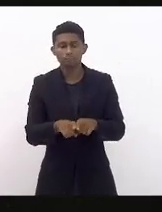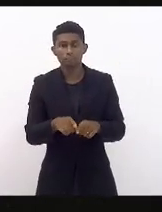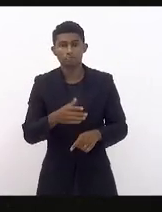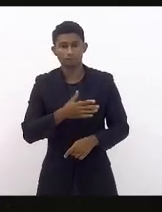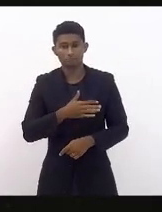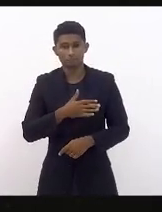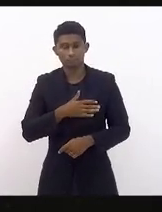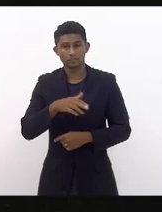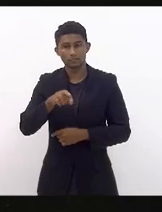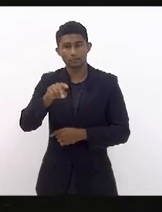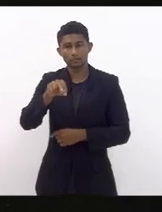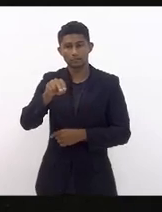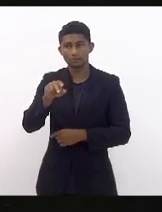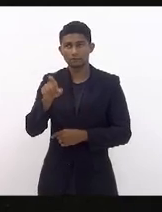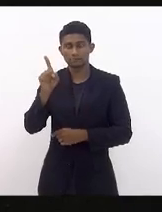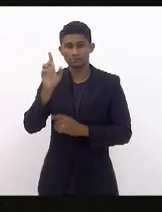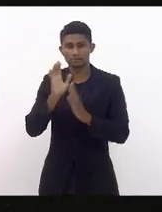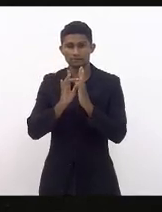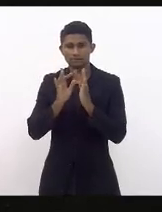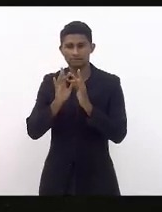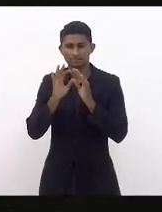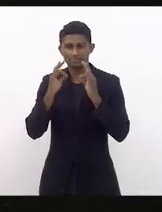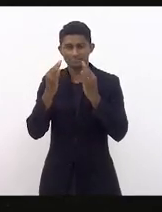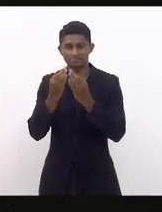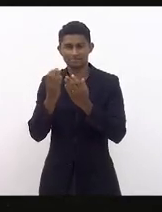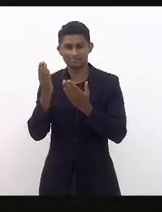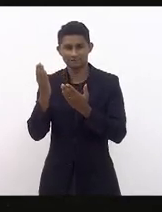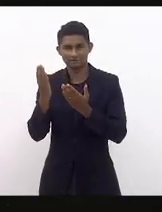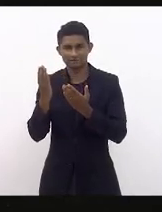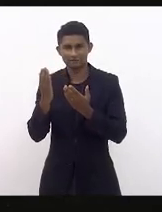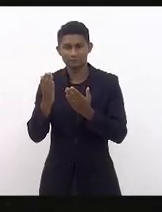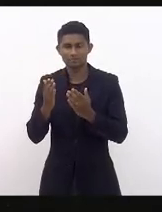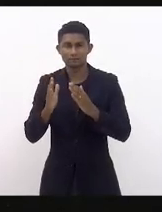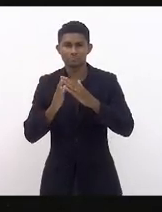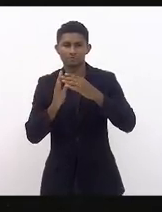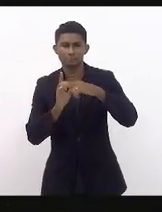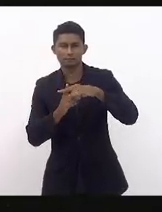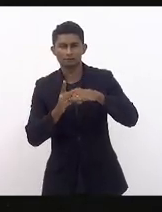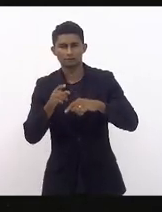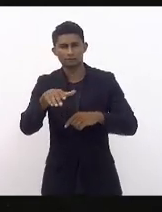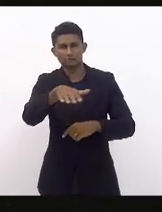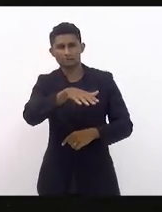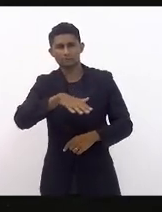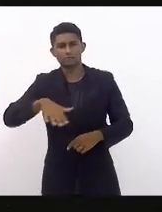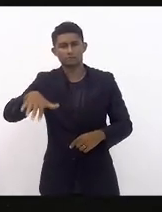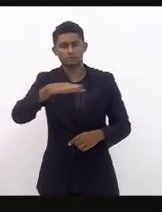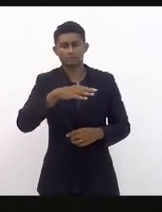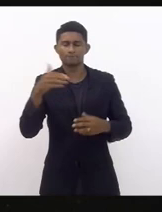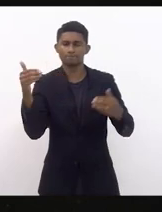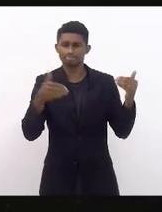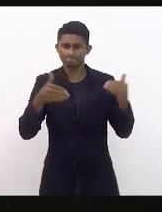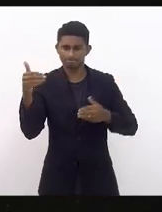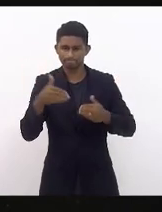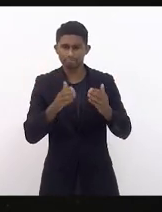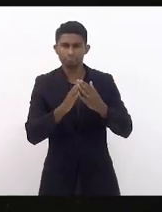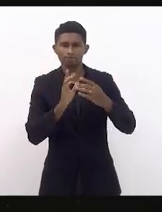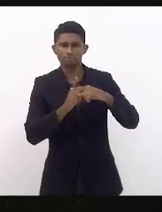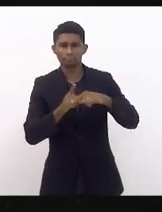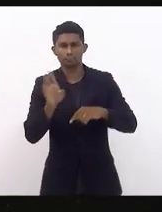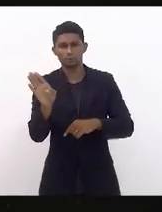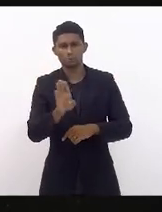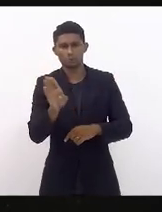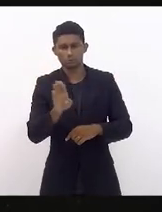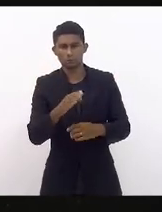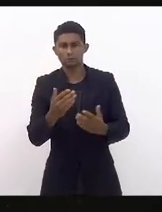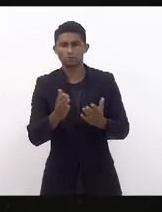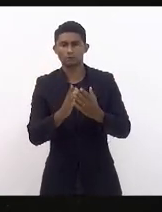em Cristo e os meus irmãos em Cristo, de todas as igrejas que aqui estão, igrejas batistas, igreja